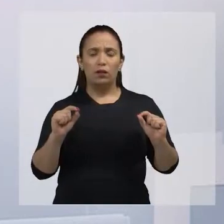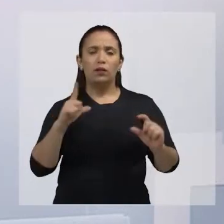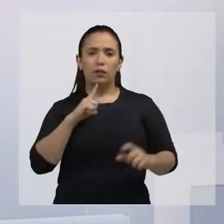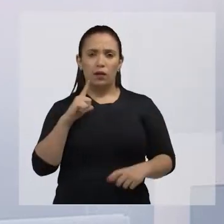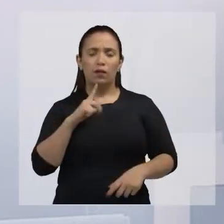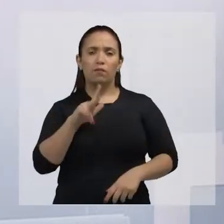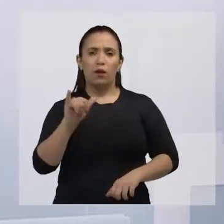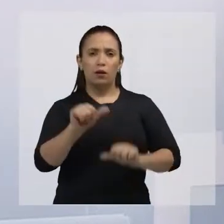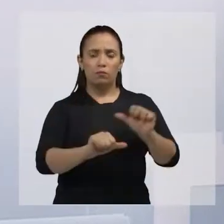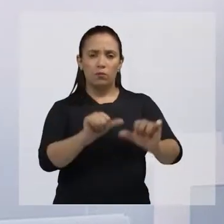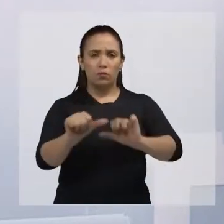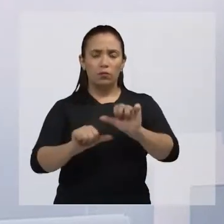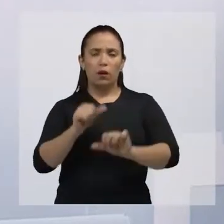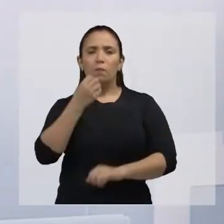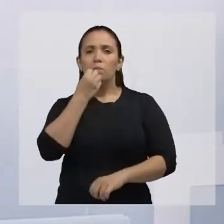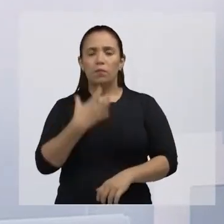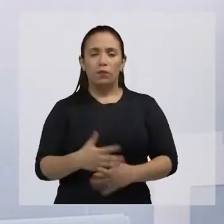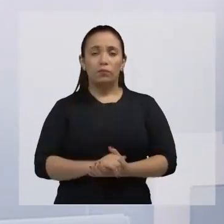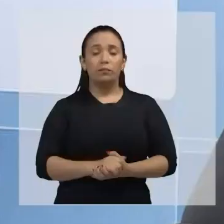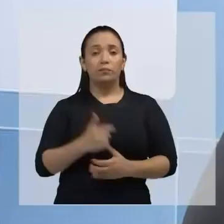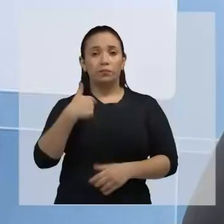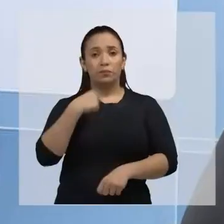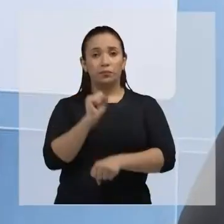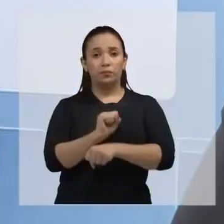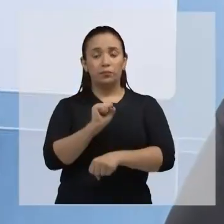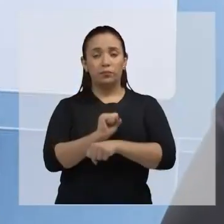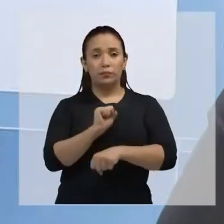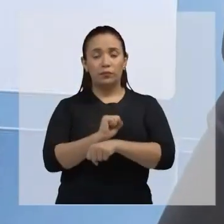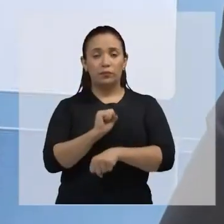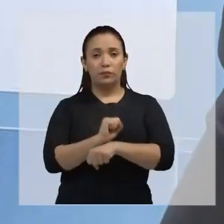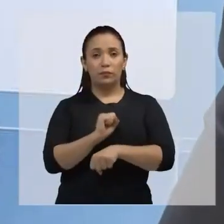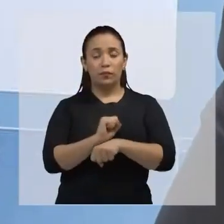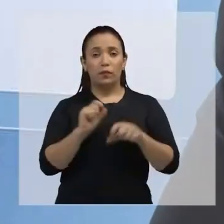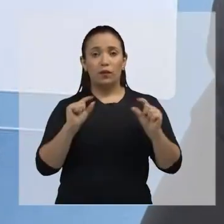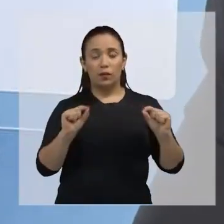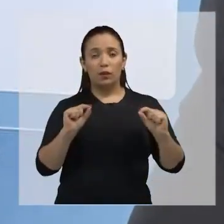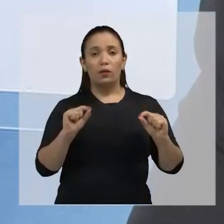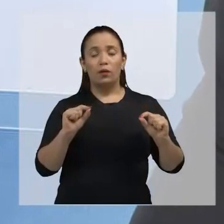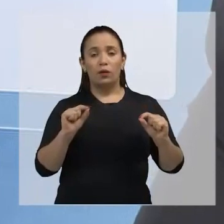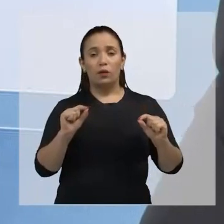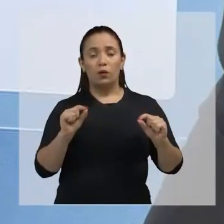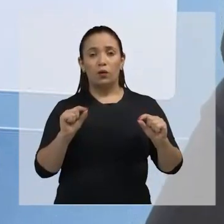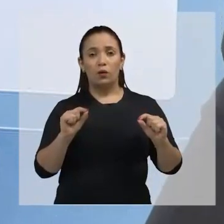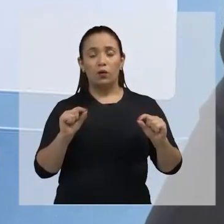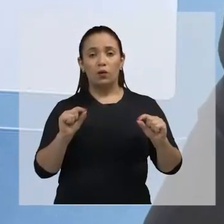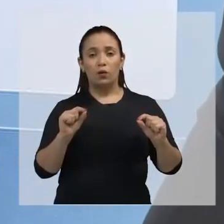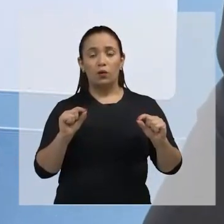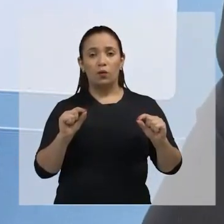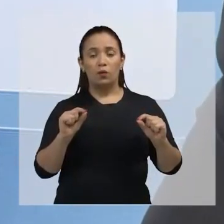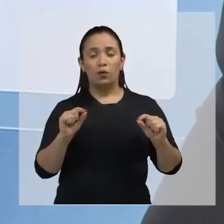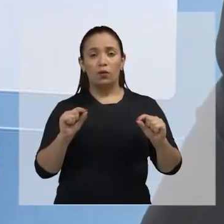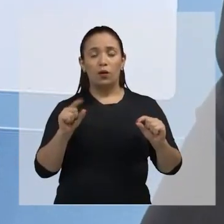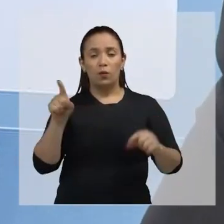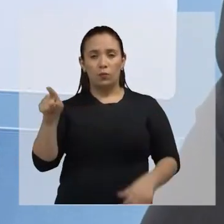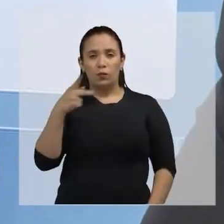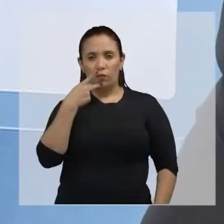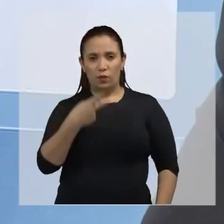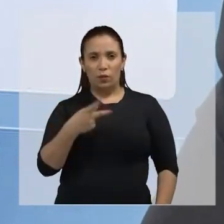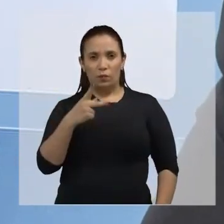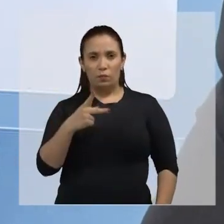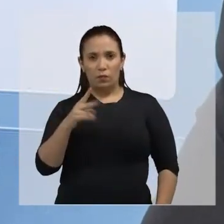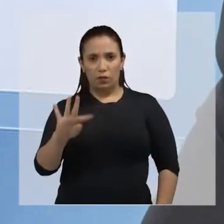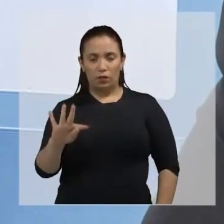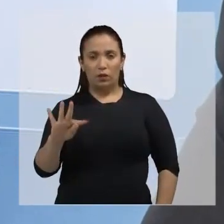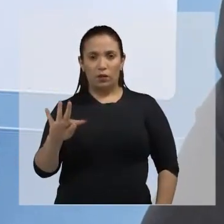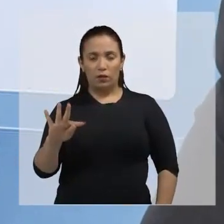mudar e ser mais propositivos. Eu vou esperar, Luiz, para ver se essa tua previsão de que o PT